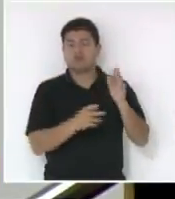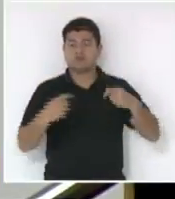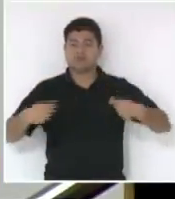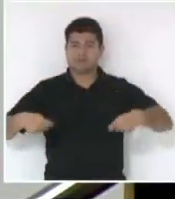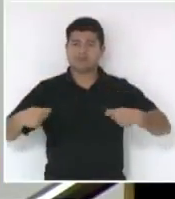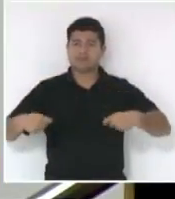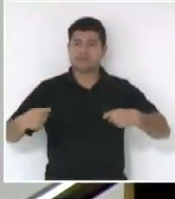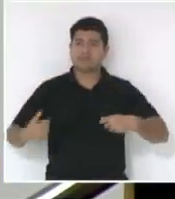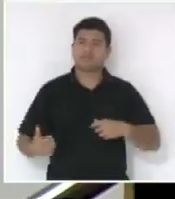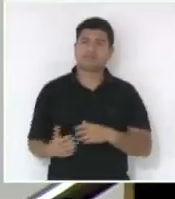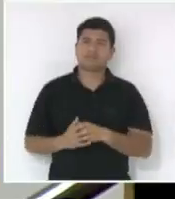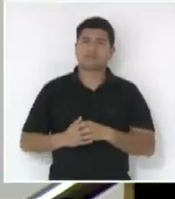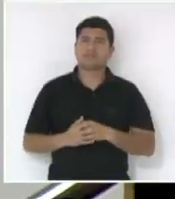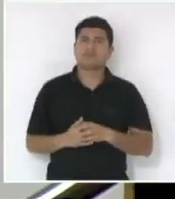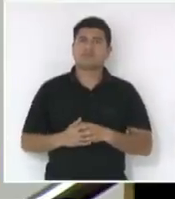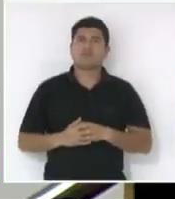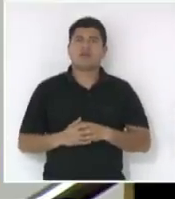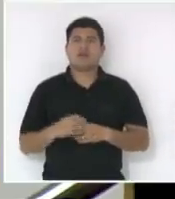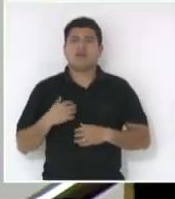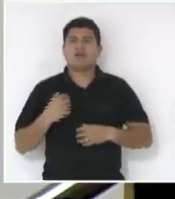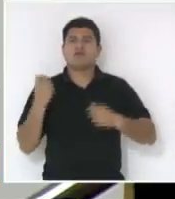de fazer aqui uma menção